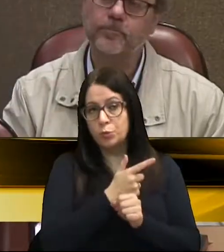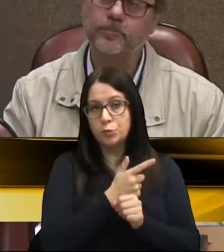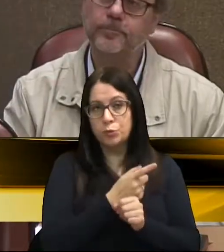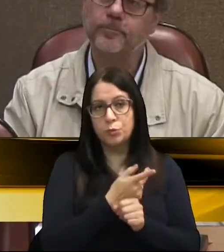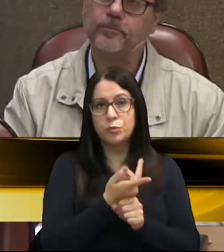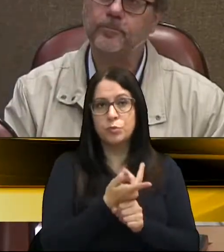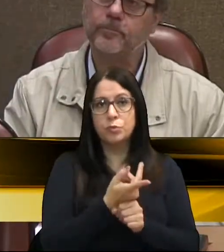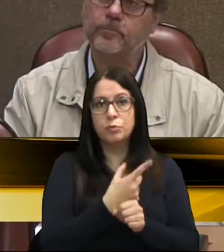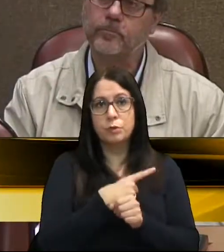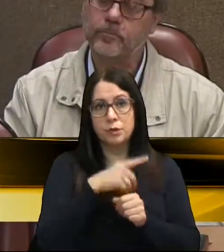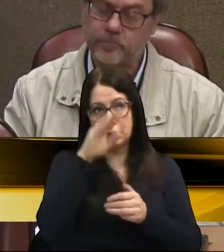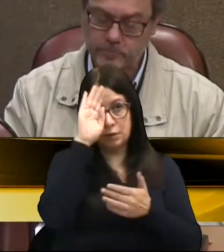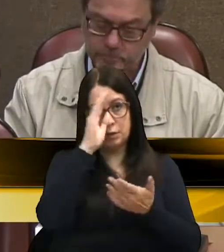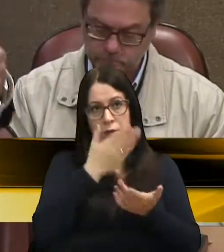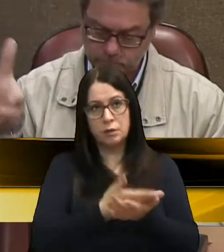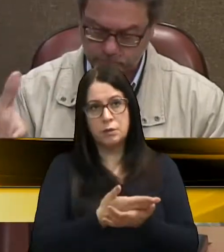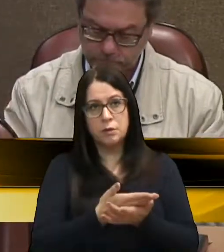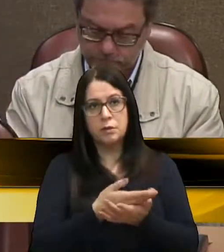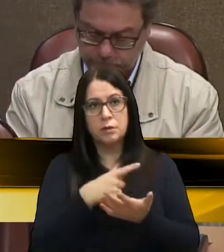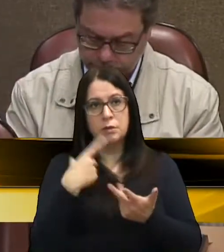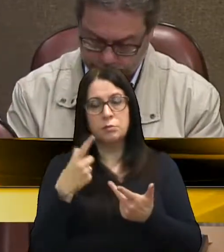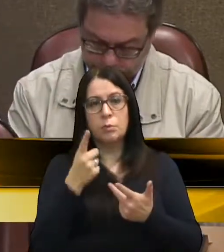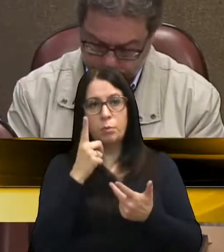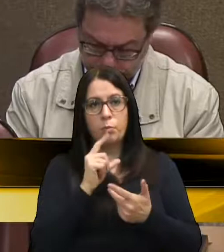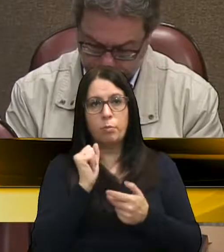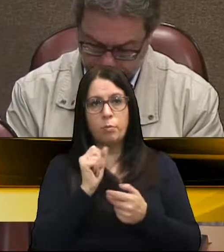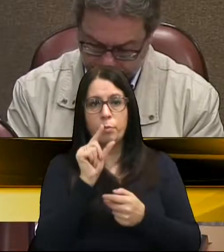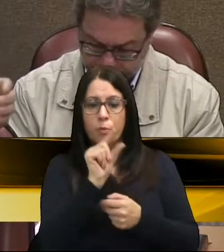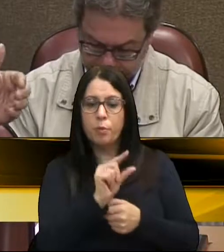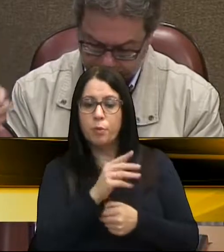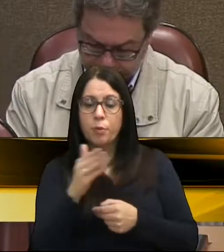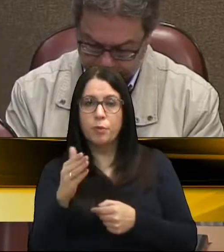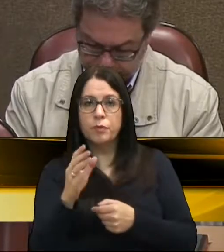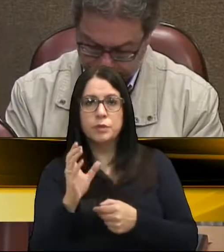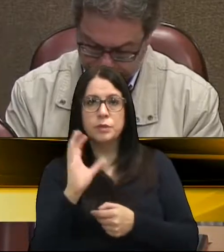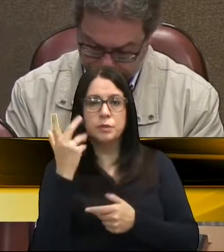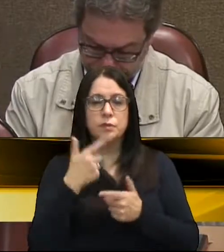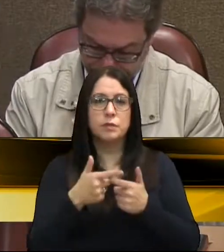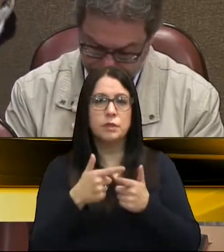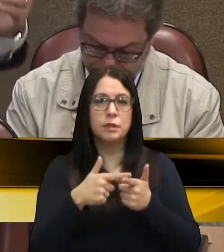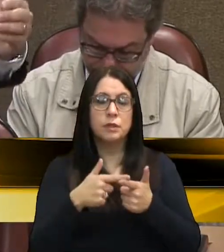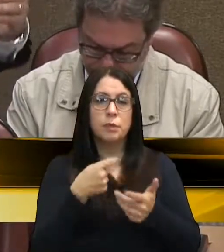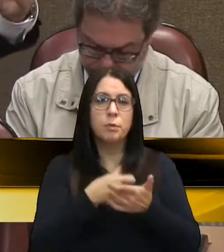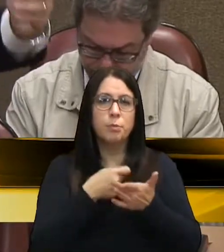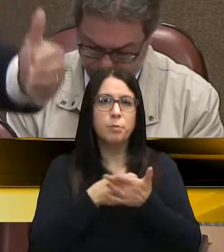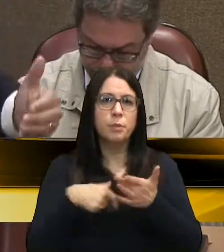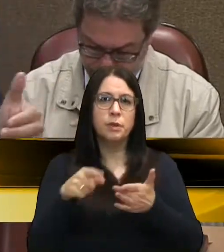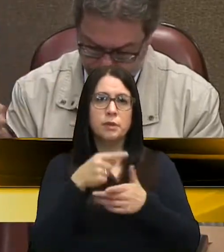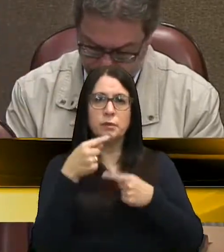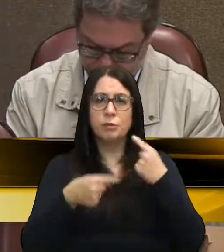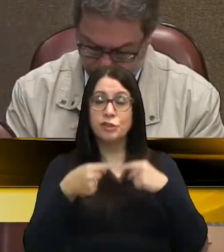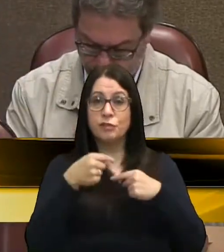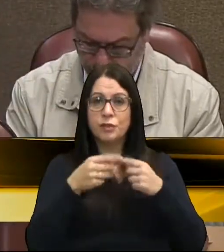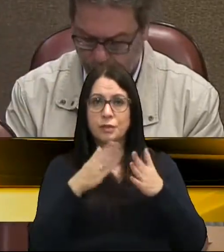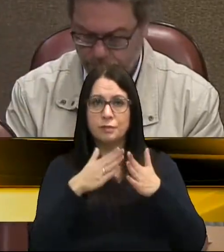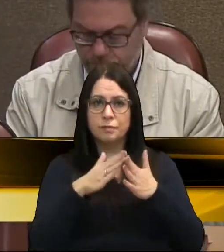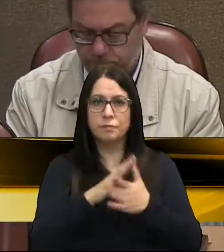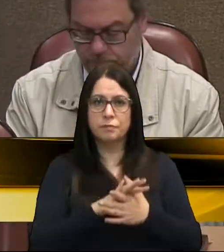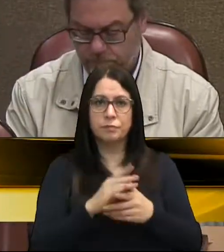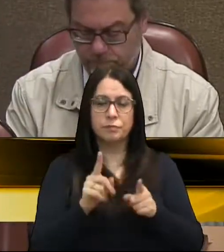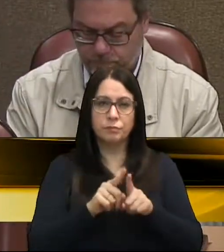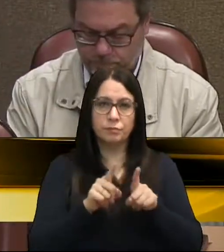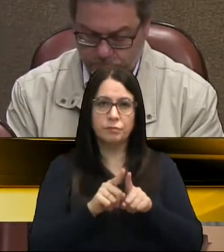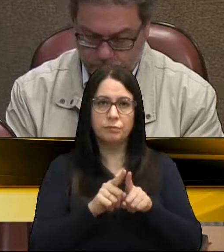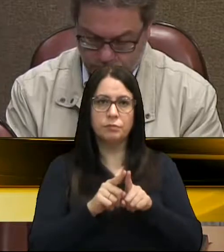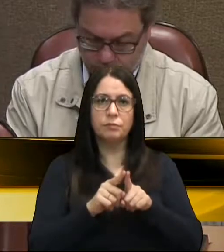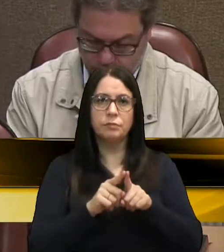mas acredito que uma parte poderá ser resolvida. Nós tivemos um pleito muito forte, um debate nesta casa, também